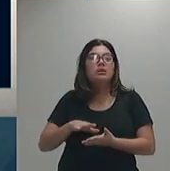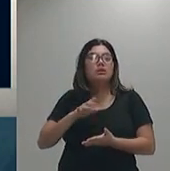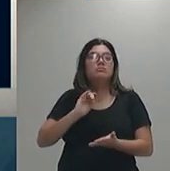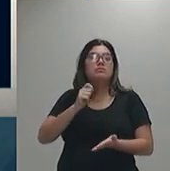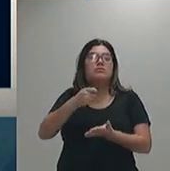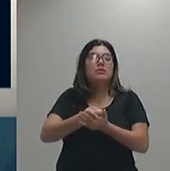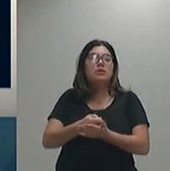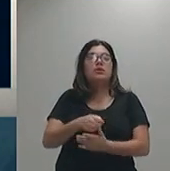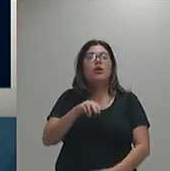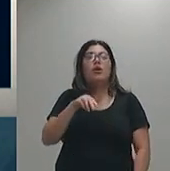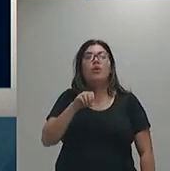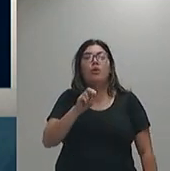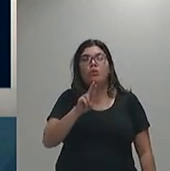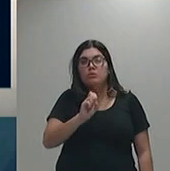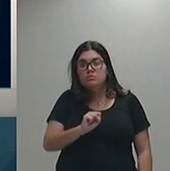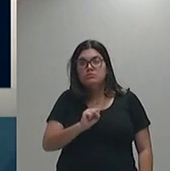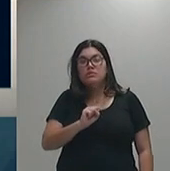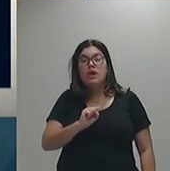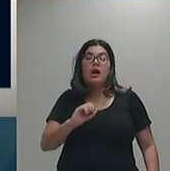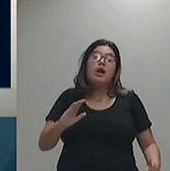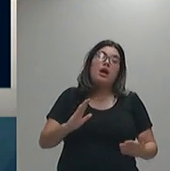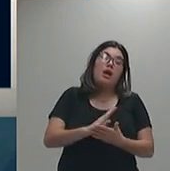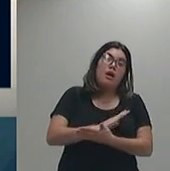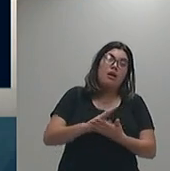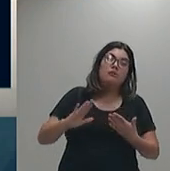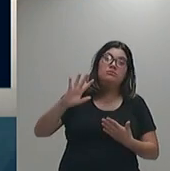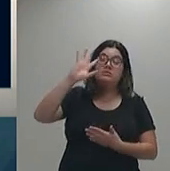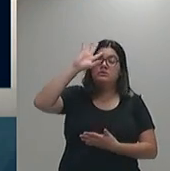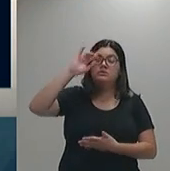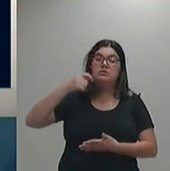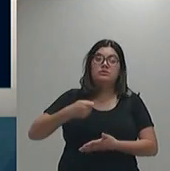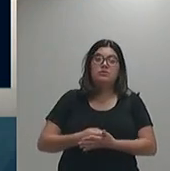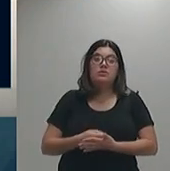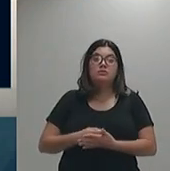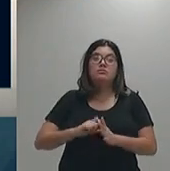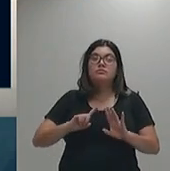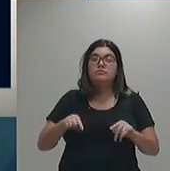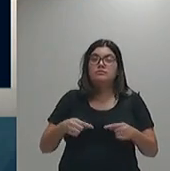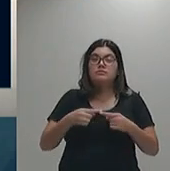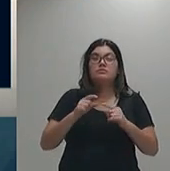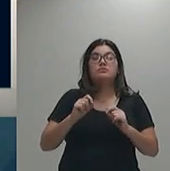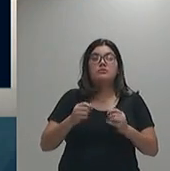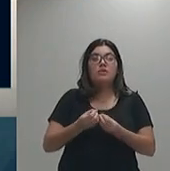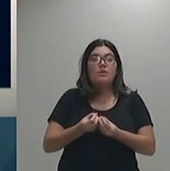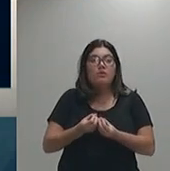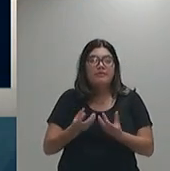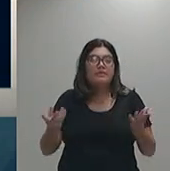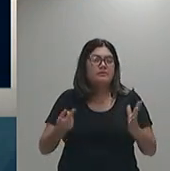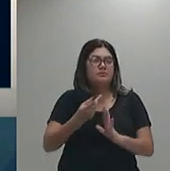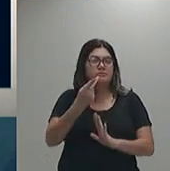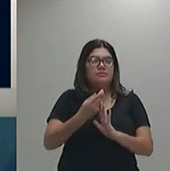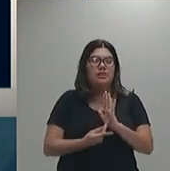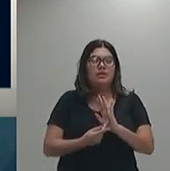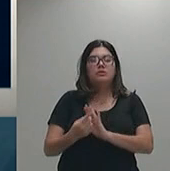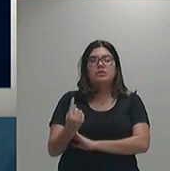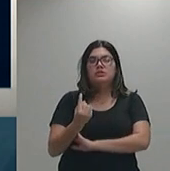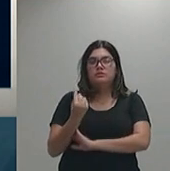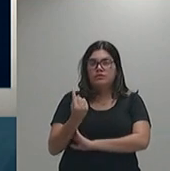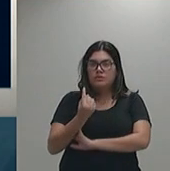estipulante algumas decisões judiciais inclusive sugere que se ofereça um plano individual